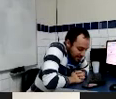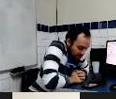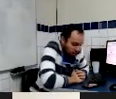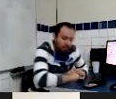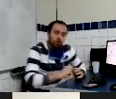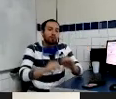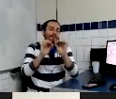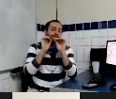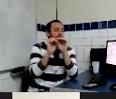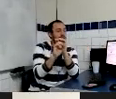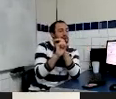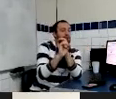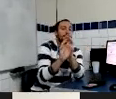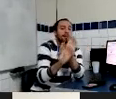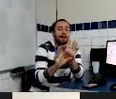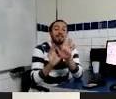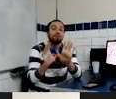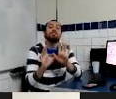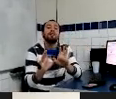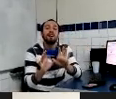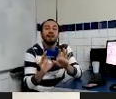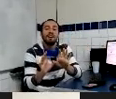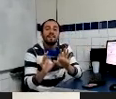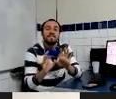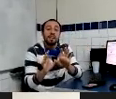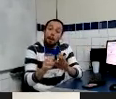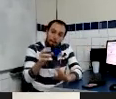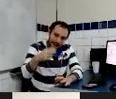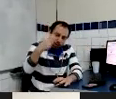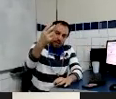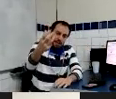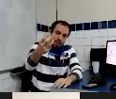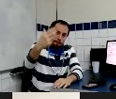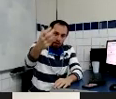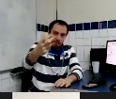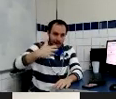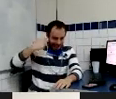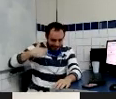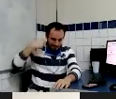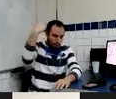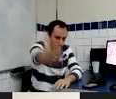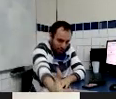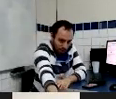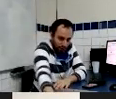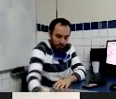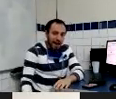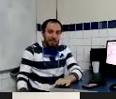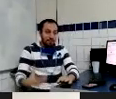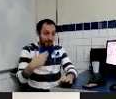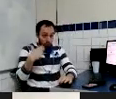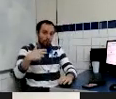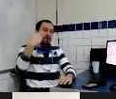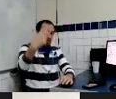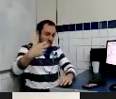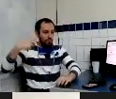Esses sacerdotes, turma, vão ser fundamentais por quê? Para que o líder possa impor a sua vontade.